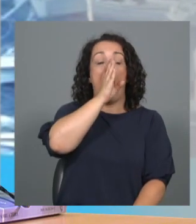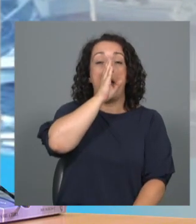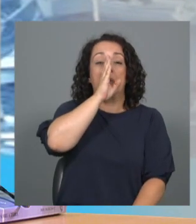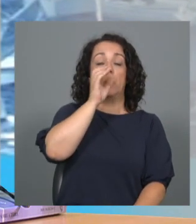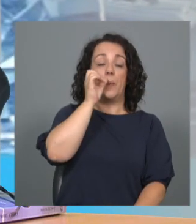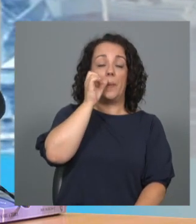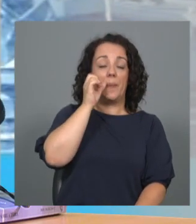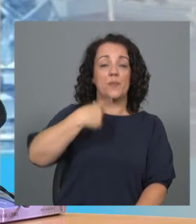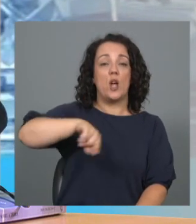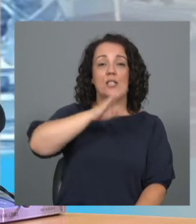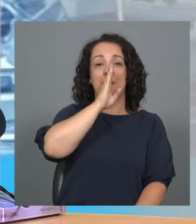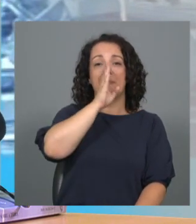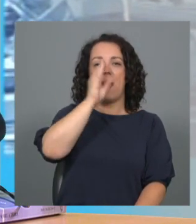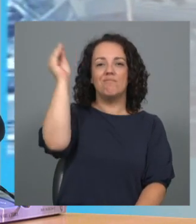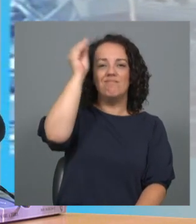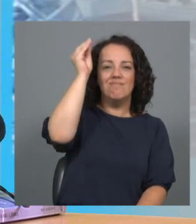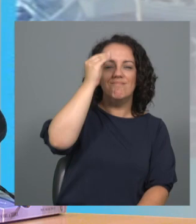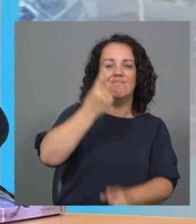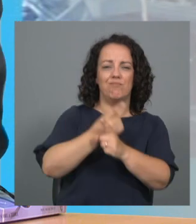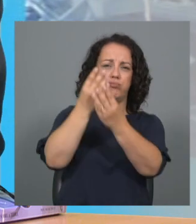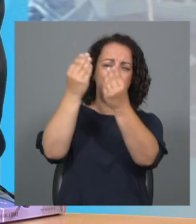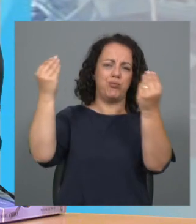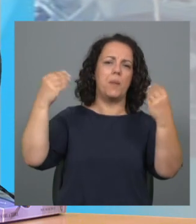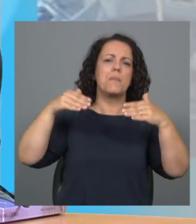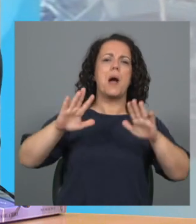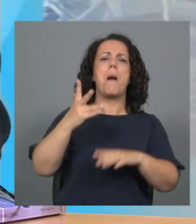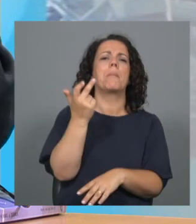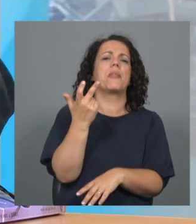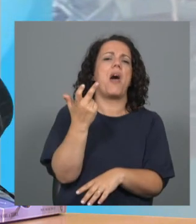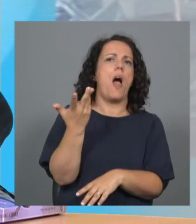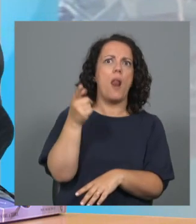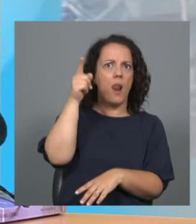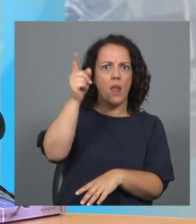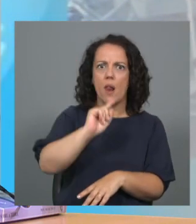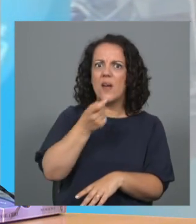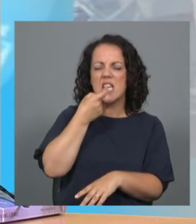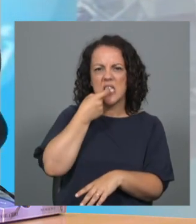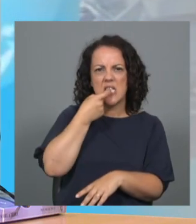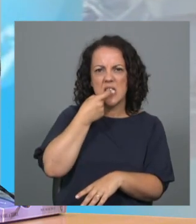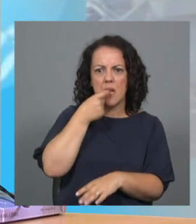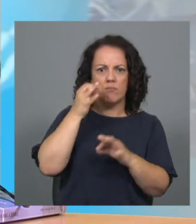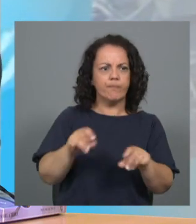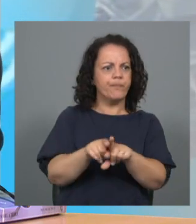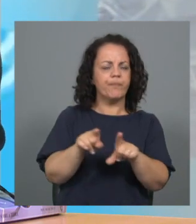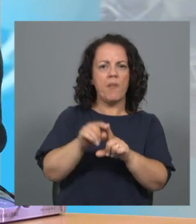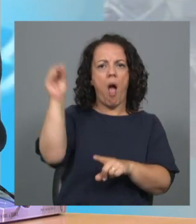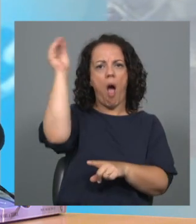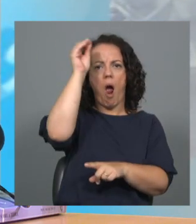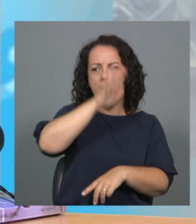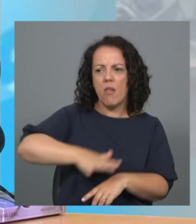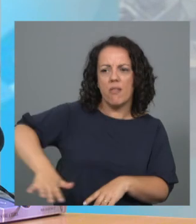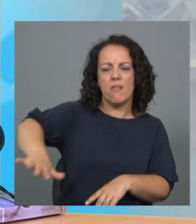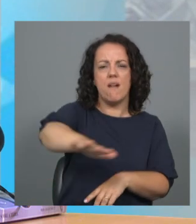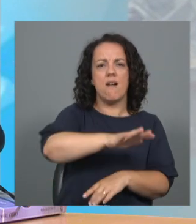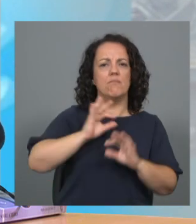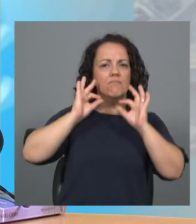questões, e no mundo rural existiam muitos, mas eram todos de madeira. Ali não são todos coletivos, são aldeias. Há ali